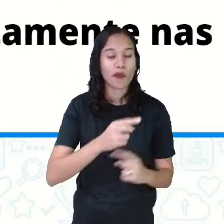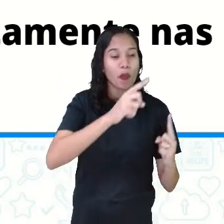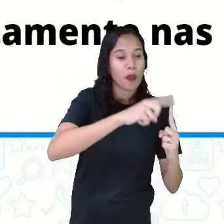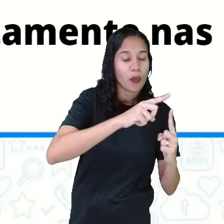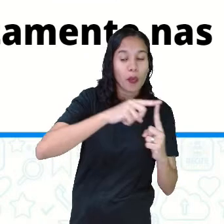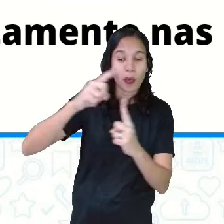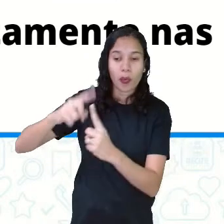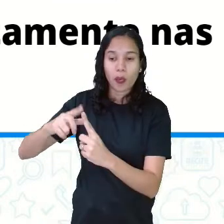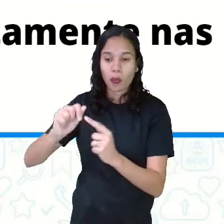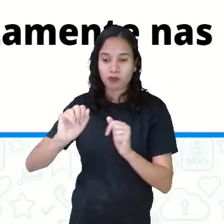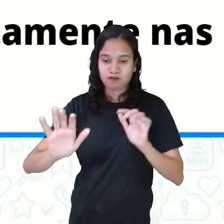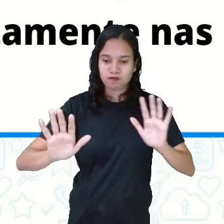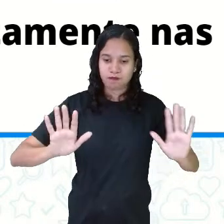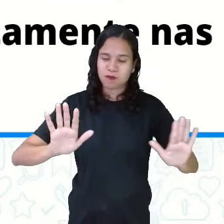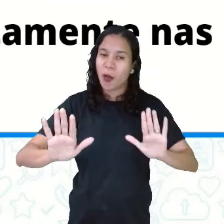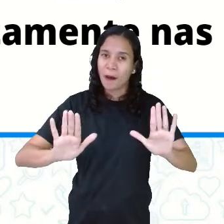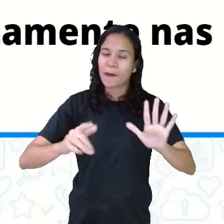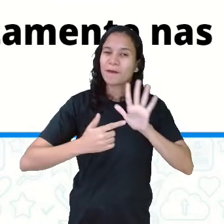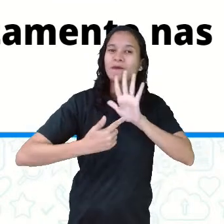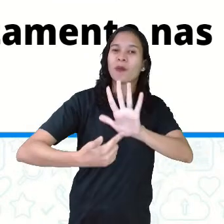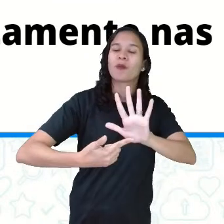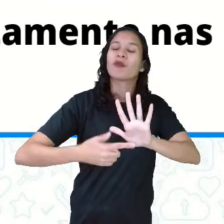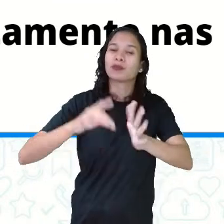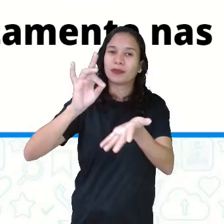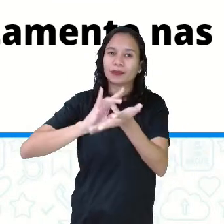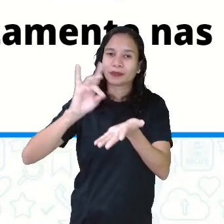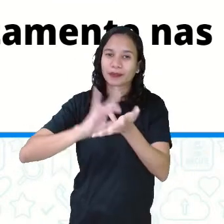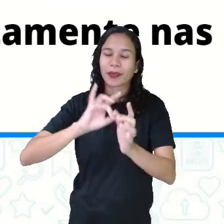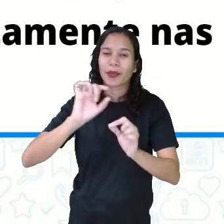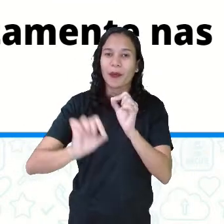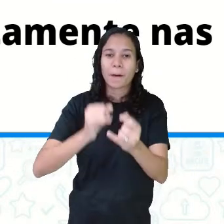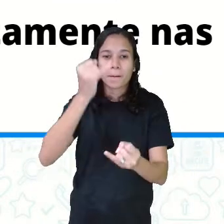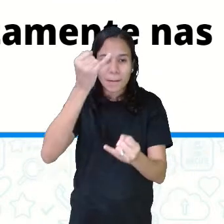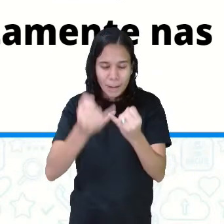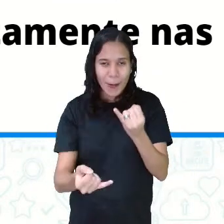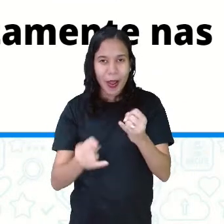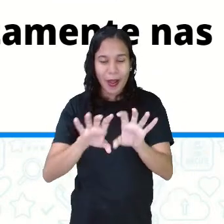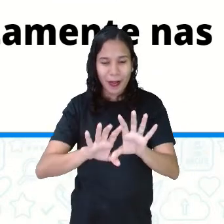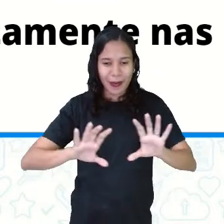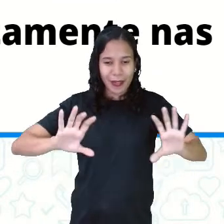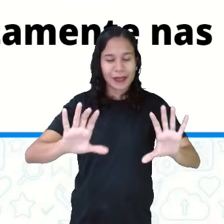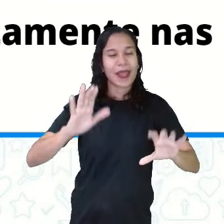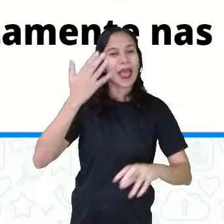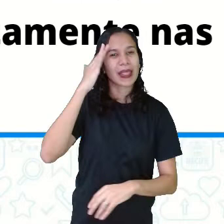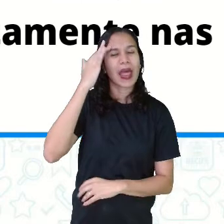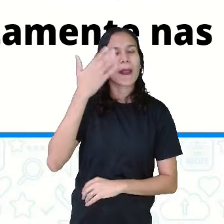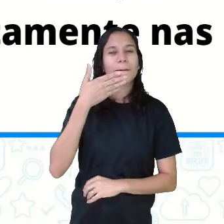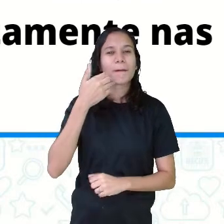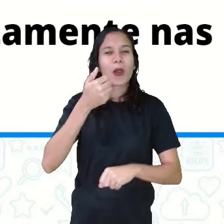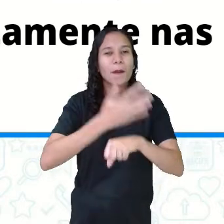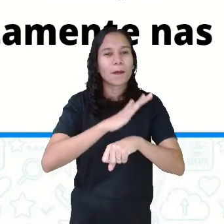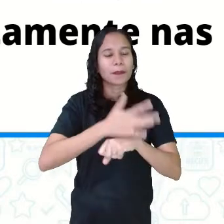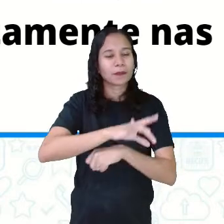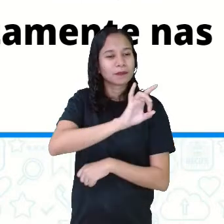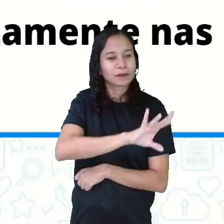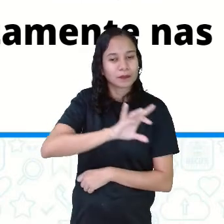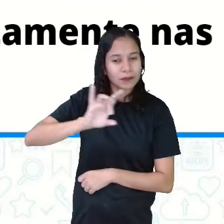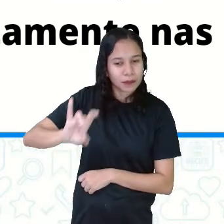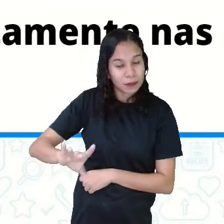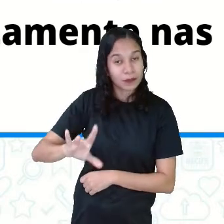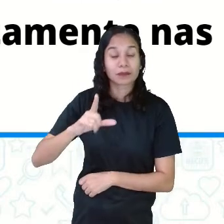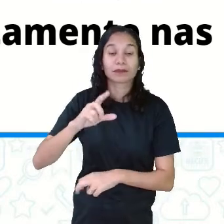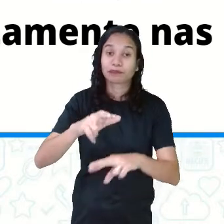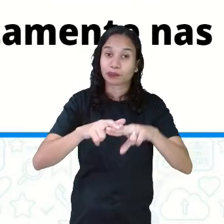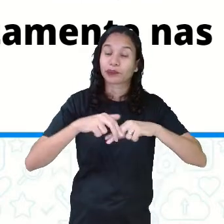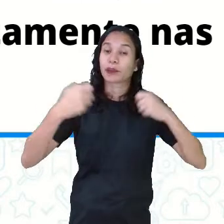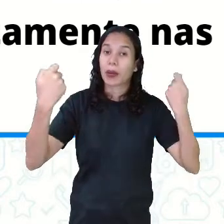tipos de gêneros textuais apresentam bastante semelhanças. Para entender como funciona cada uma delas,